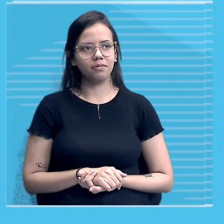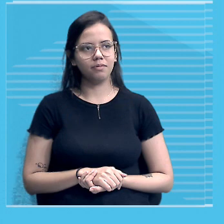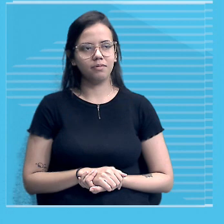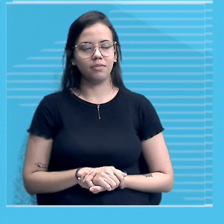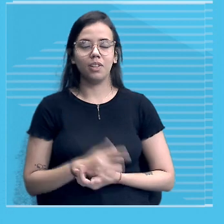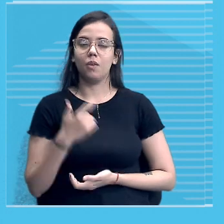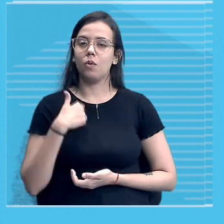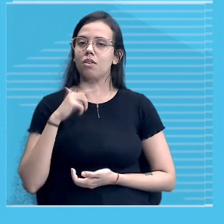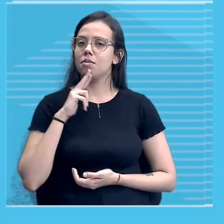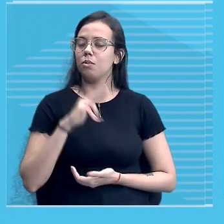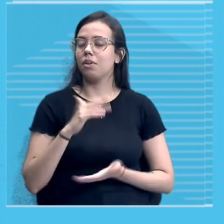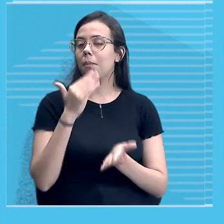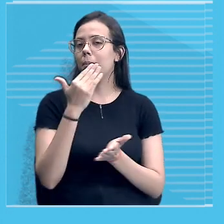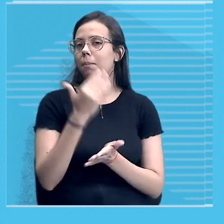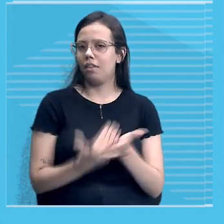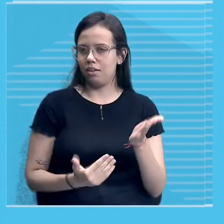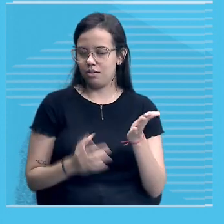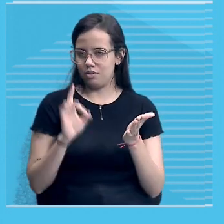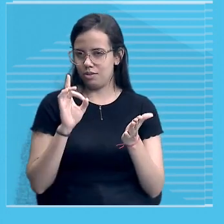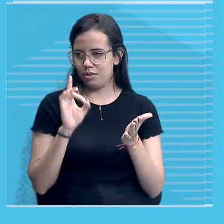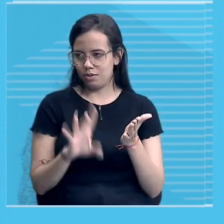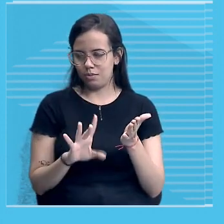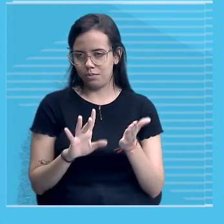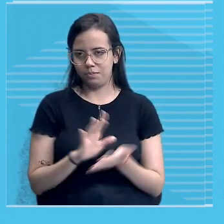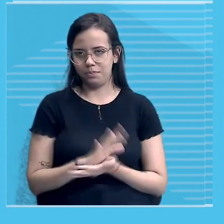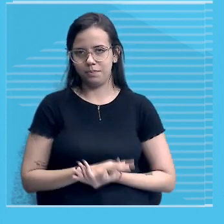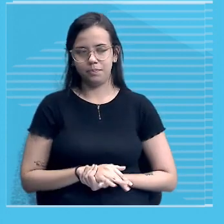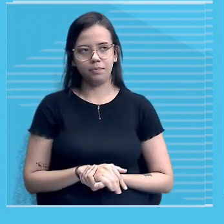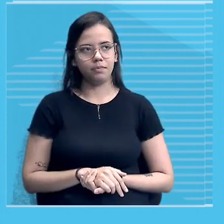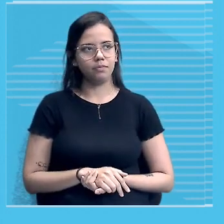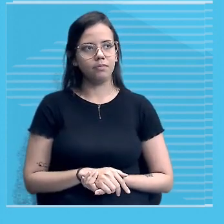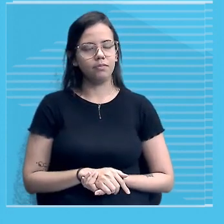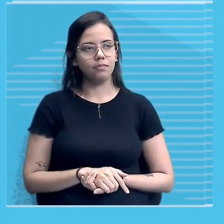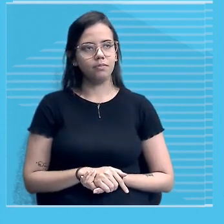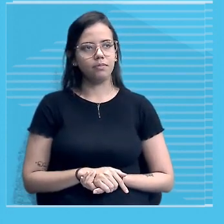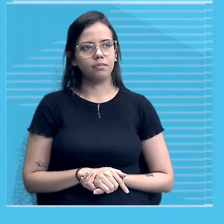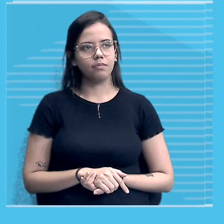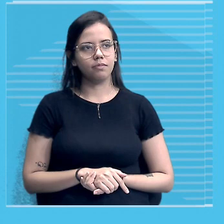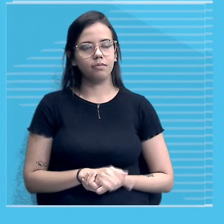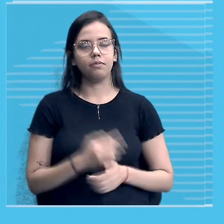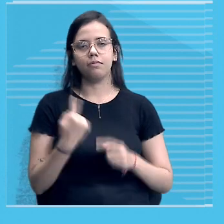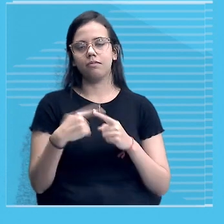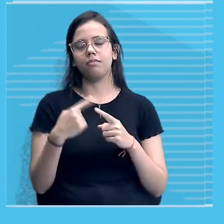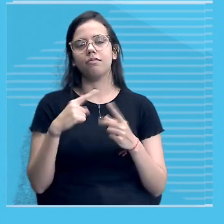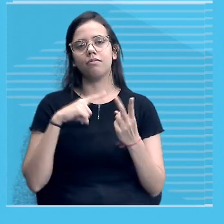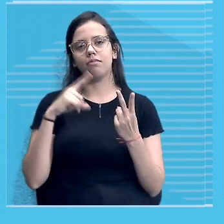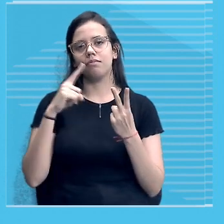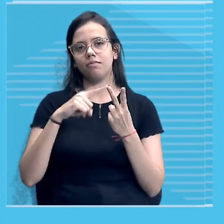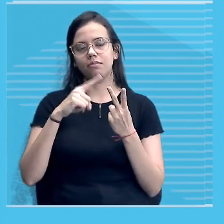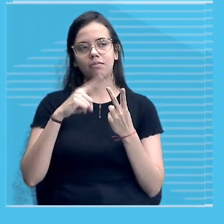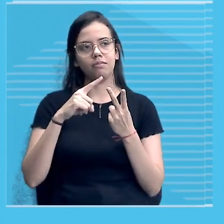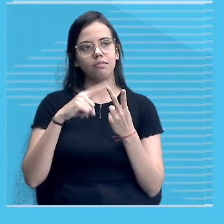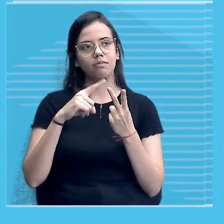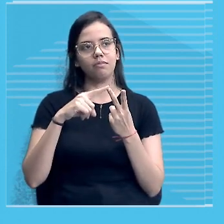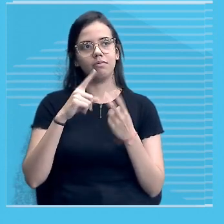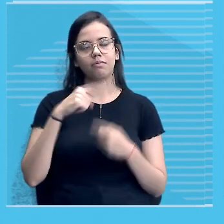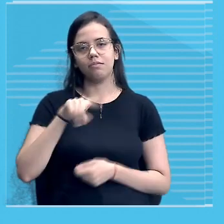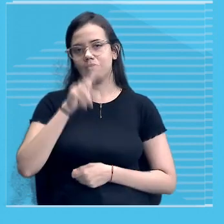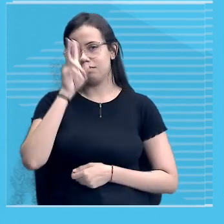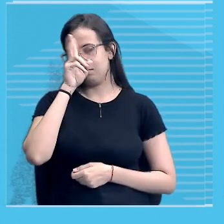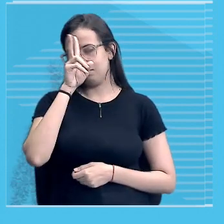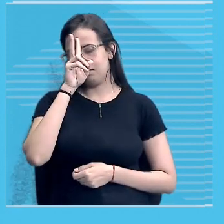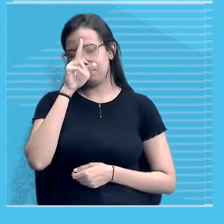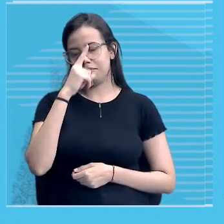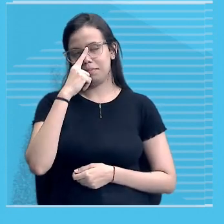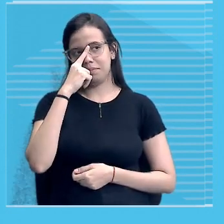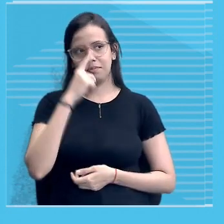resolver uma parte dessa acho que vocês devem estar aí ele aprontou essa raiz aí ó vocês estão lembrados disso